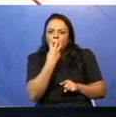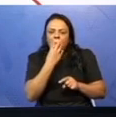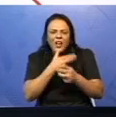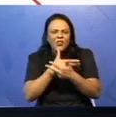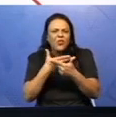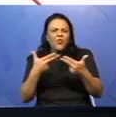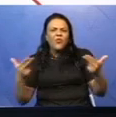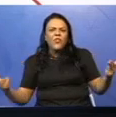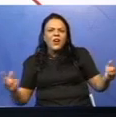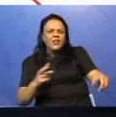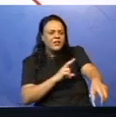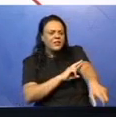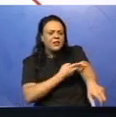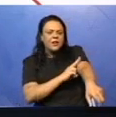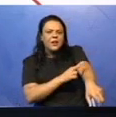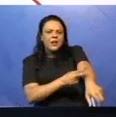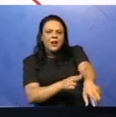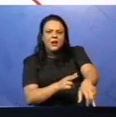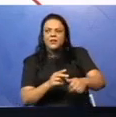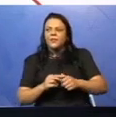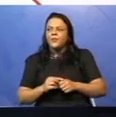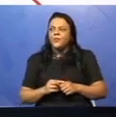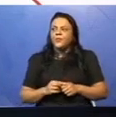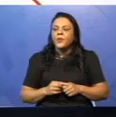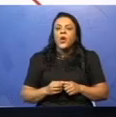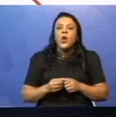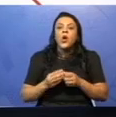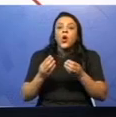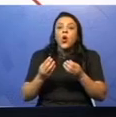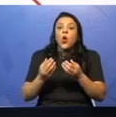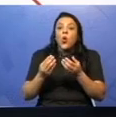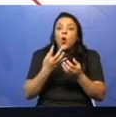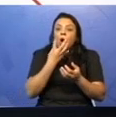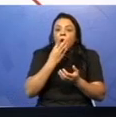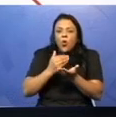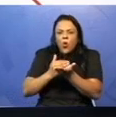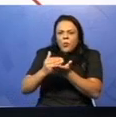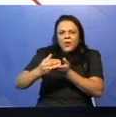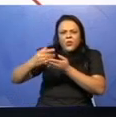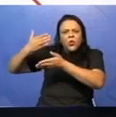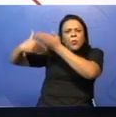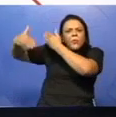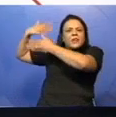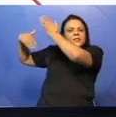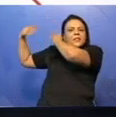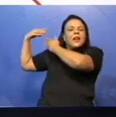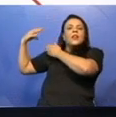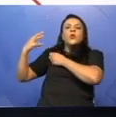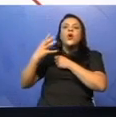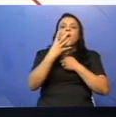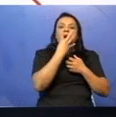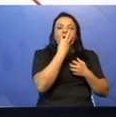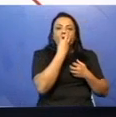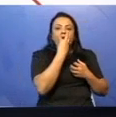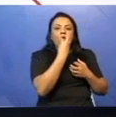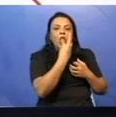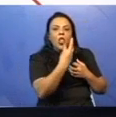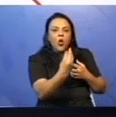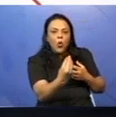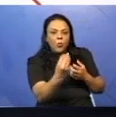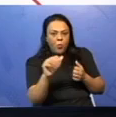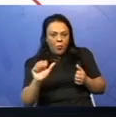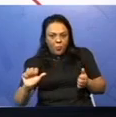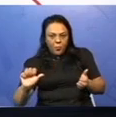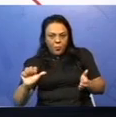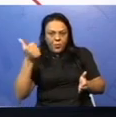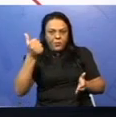há por aí. Todos os cães vieram a partir de lobos. Por quê? O ser humano foi selecionando. Imagine